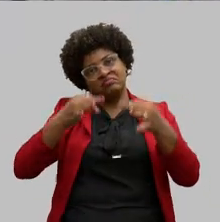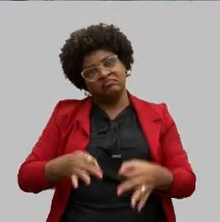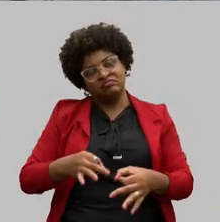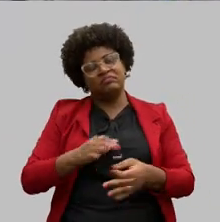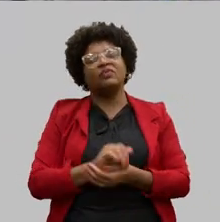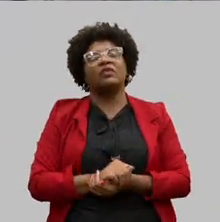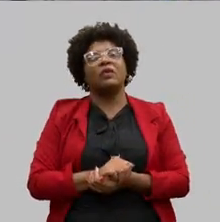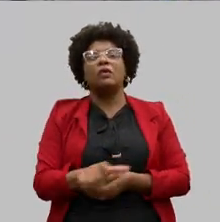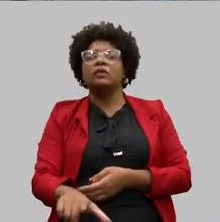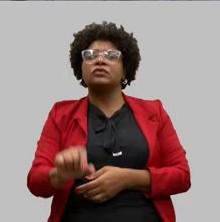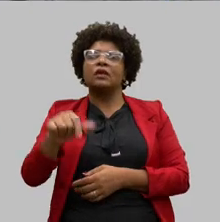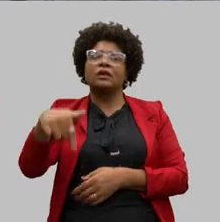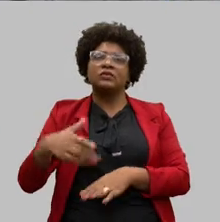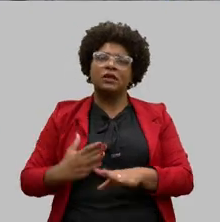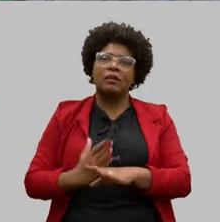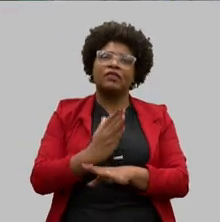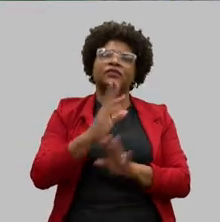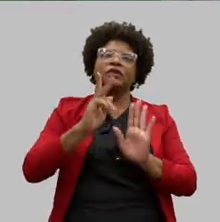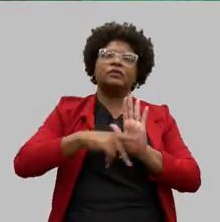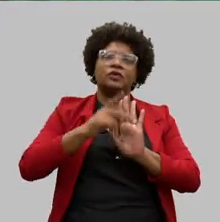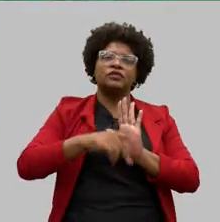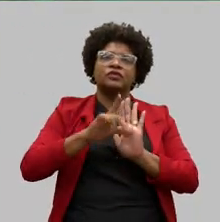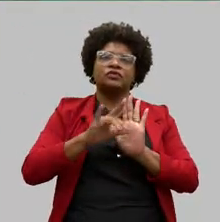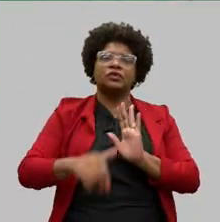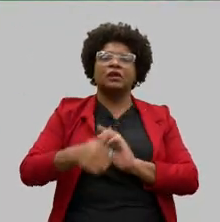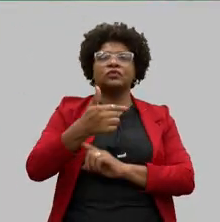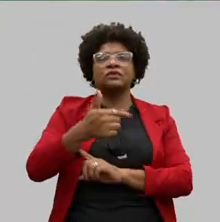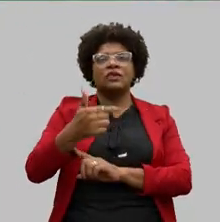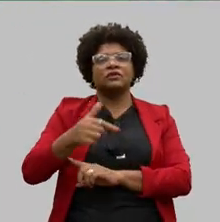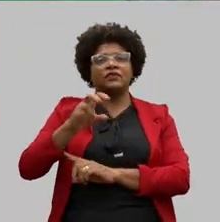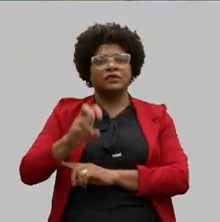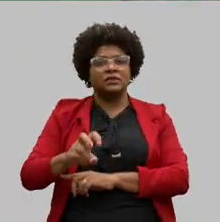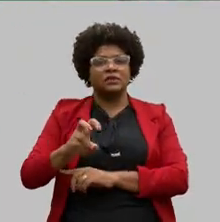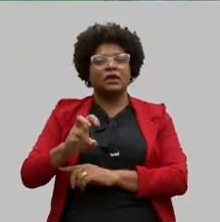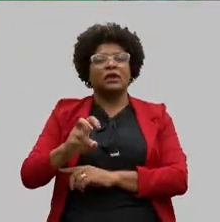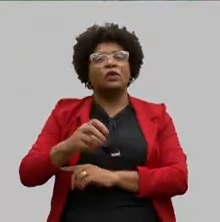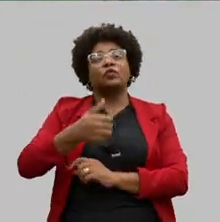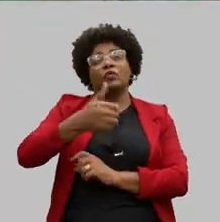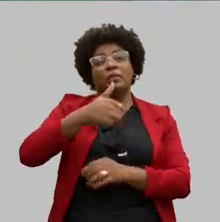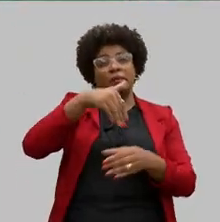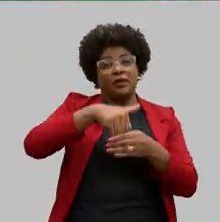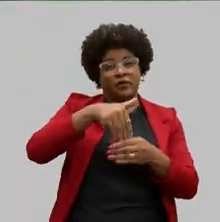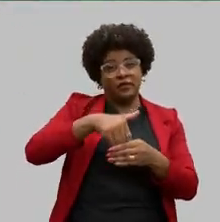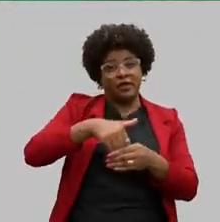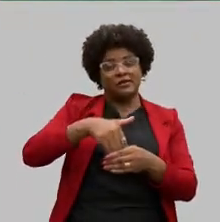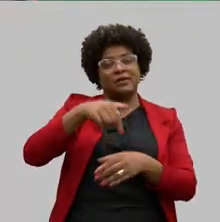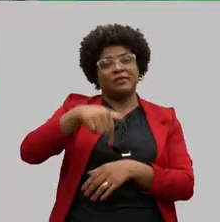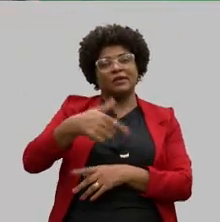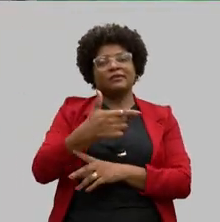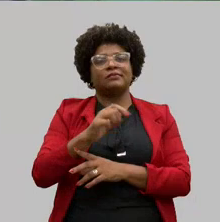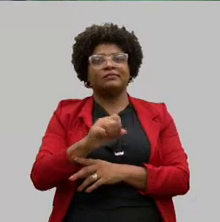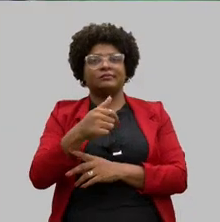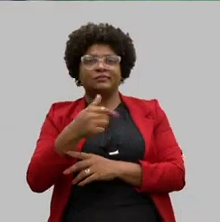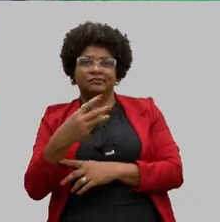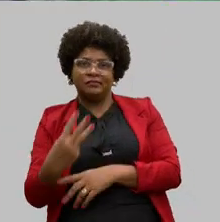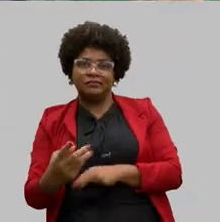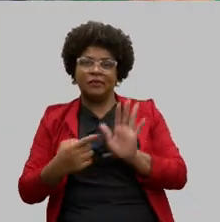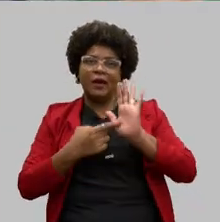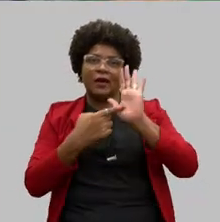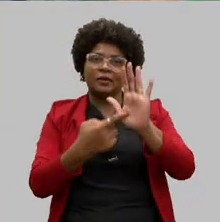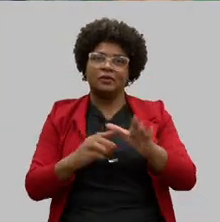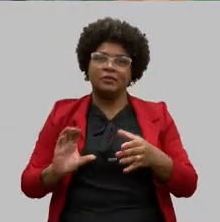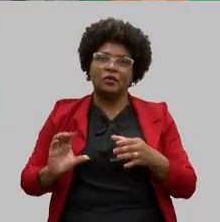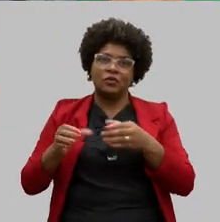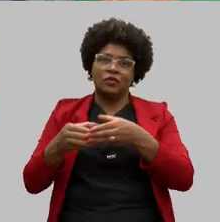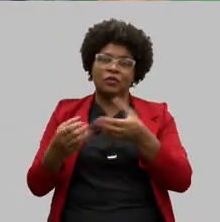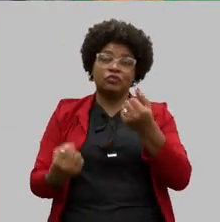do projeto de lei número 225 2023 no primeiro turno na forma do substitutivo número do apresentado pela comissão de transporte